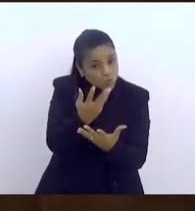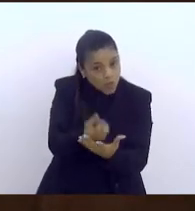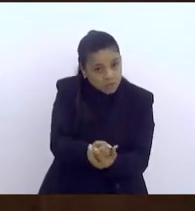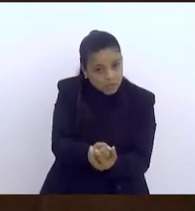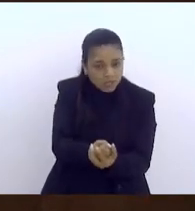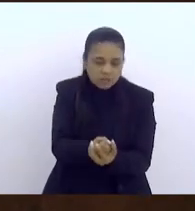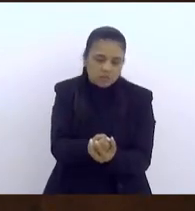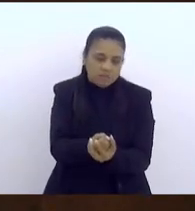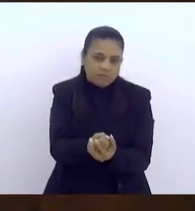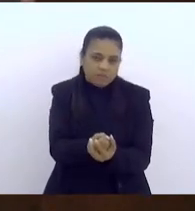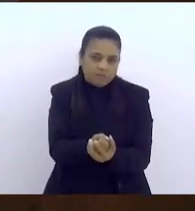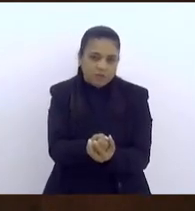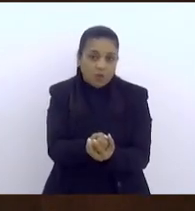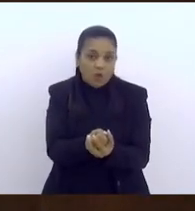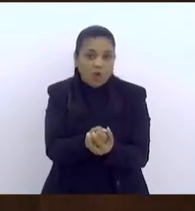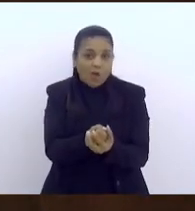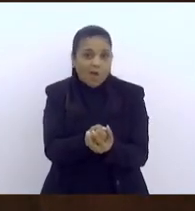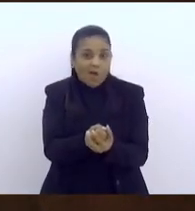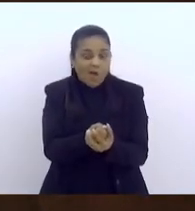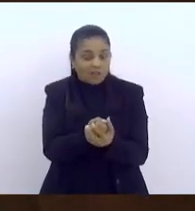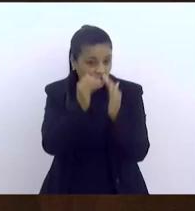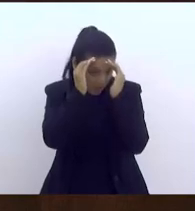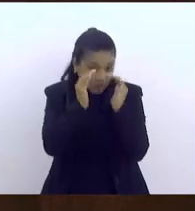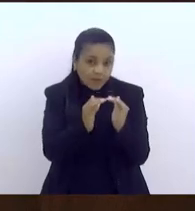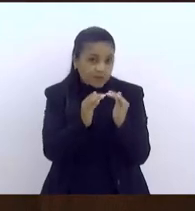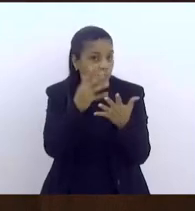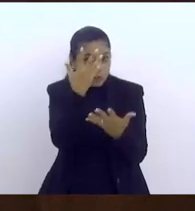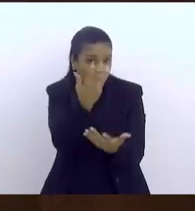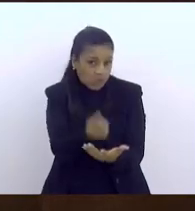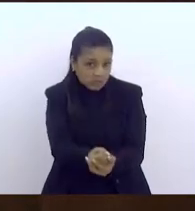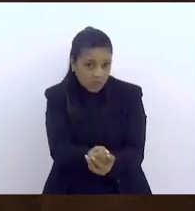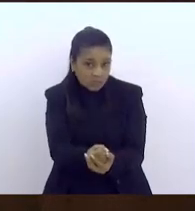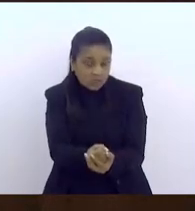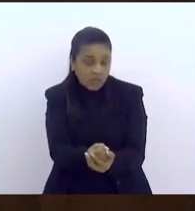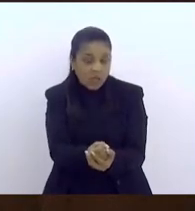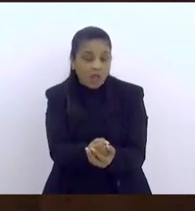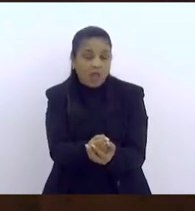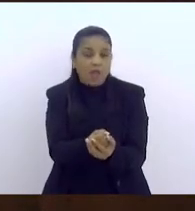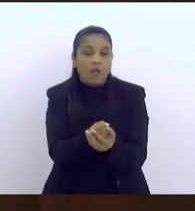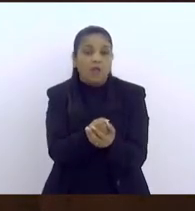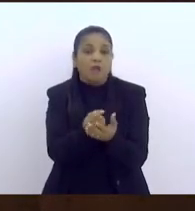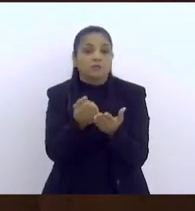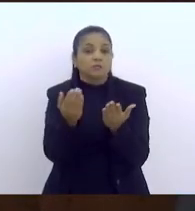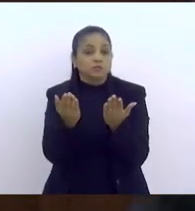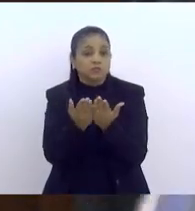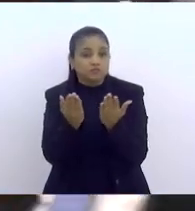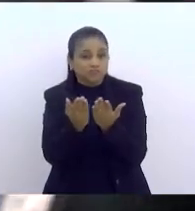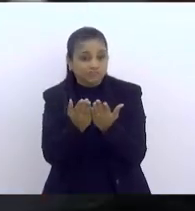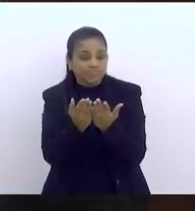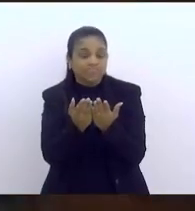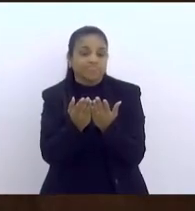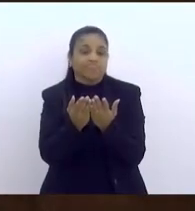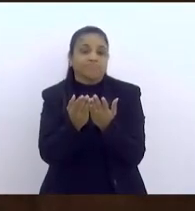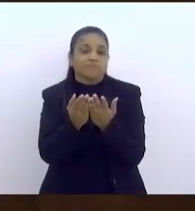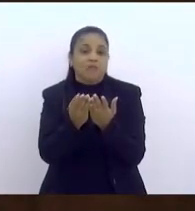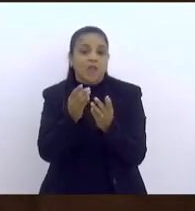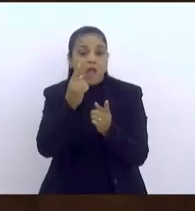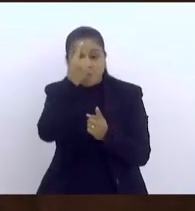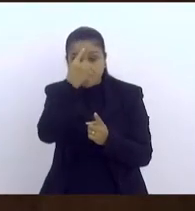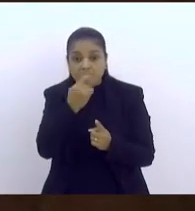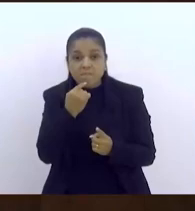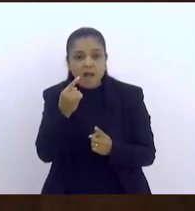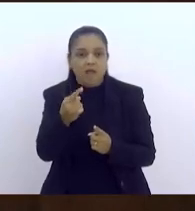toleramos nos cristãos, é esse tipo de comportamento que nós vimos nas imagens. Mas,